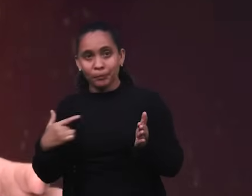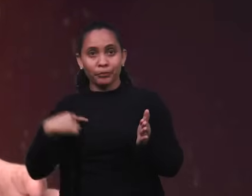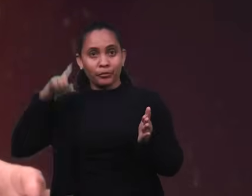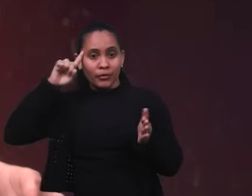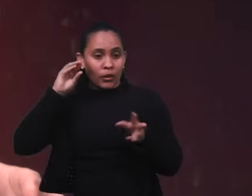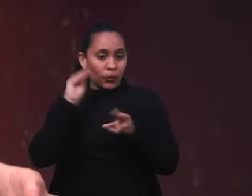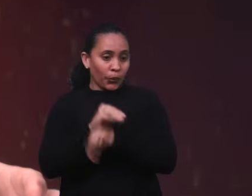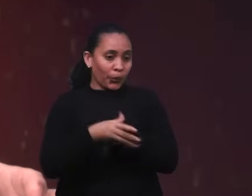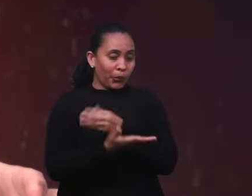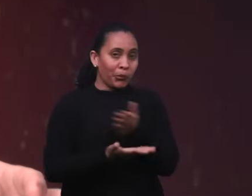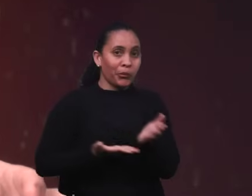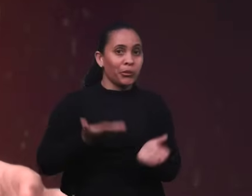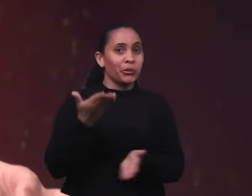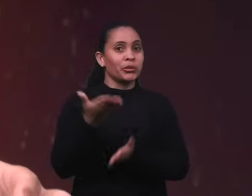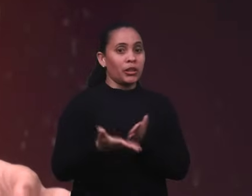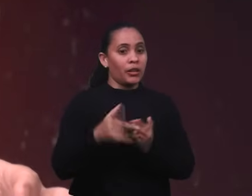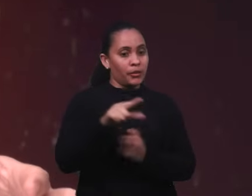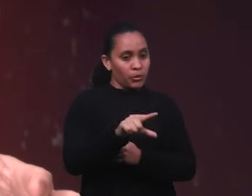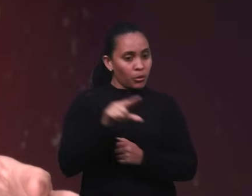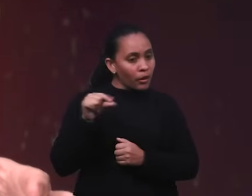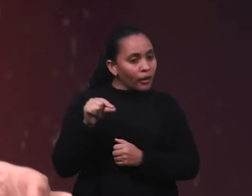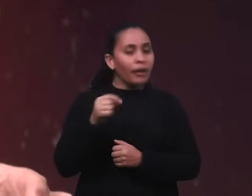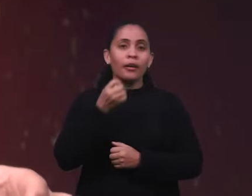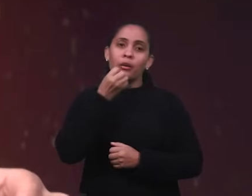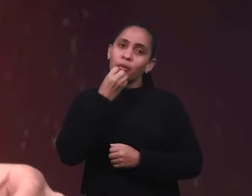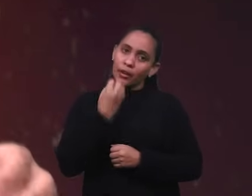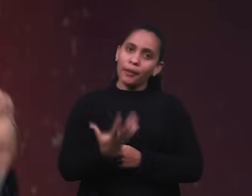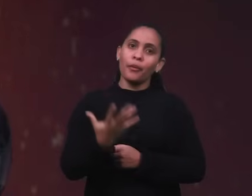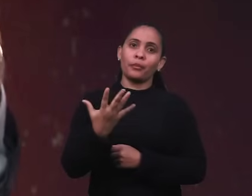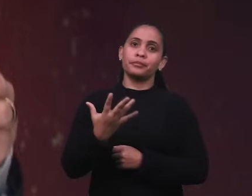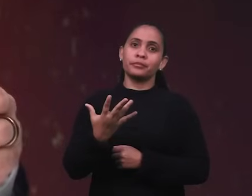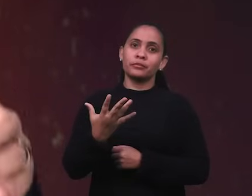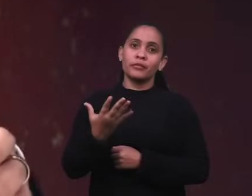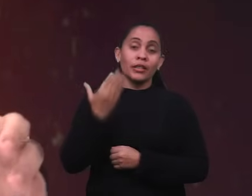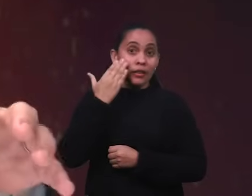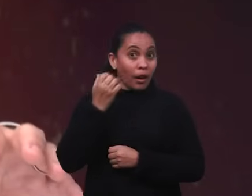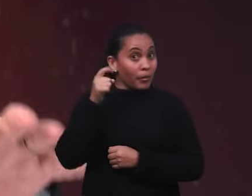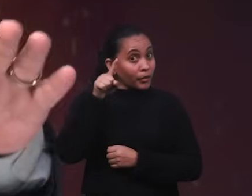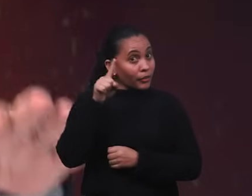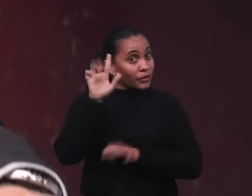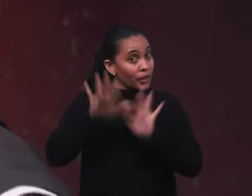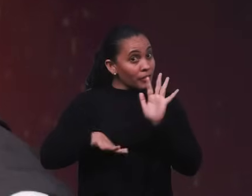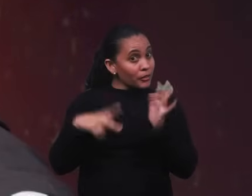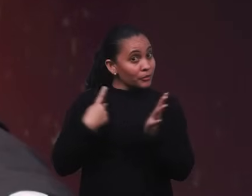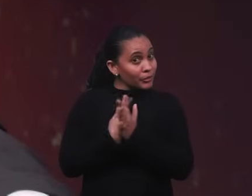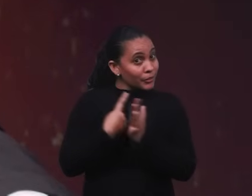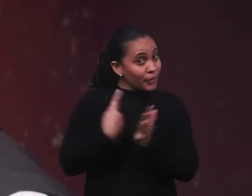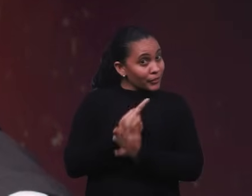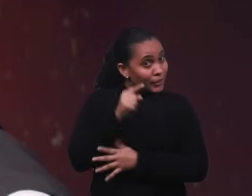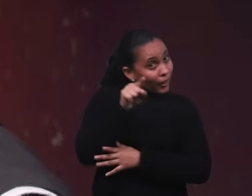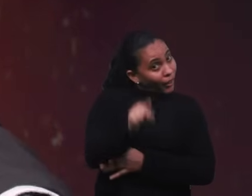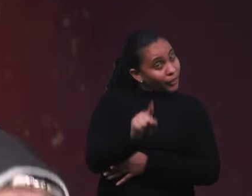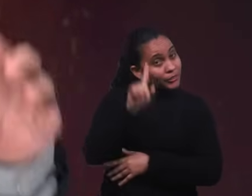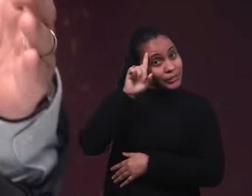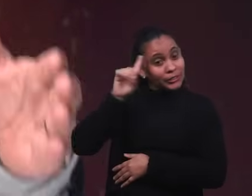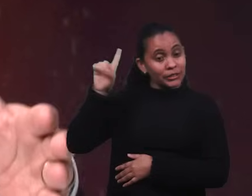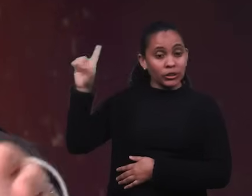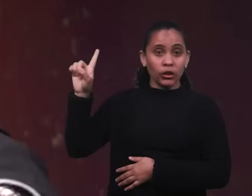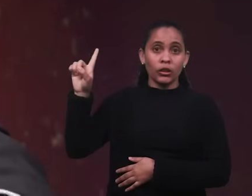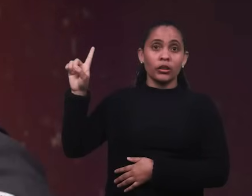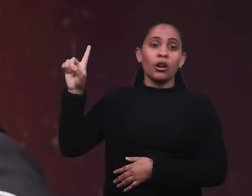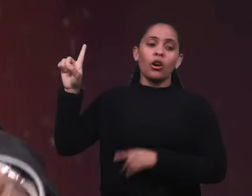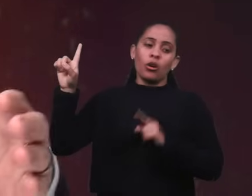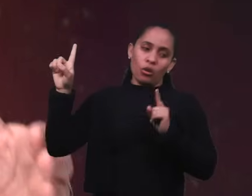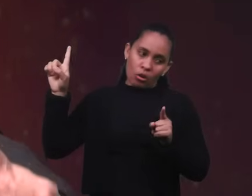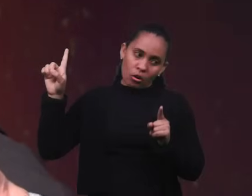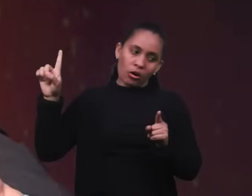passa nos fazendo escolher a boa escolha. O Senhor Glória a passa, Deus. mesmo sabendo que você às vezes não vai escolher, ele fica a sua vida inteira